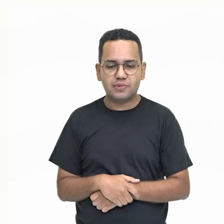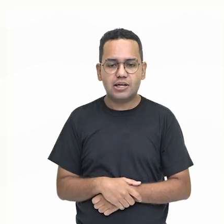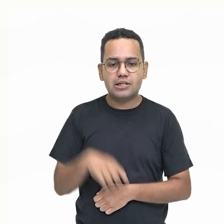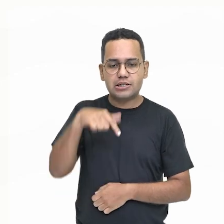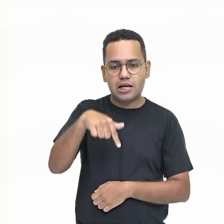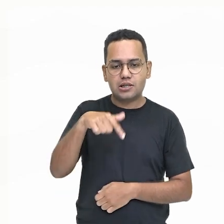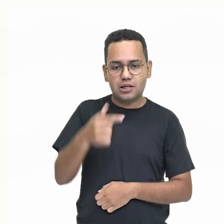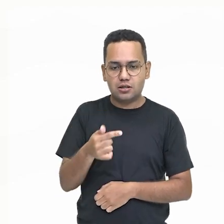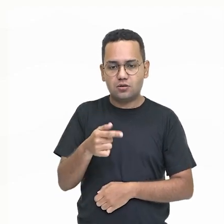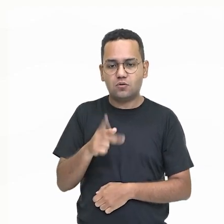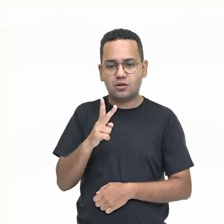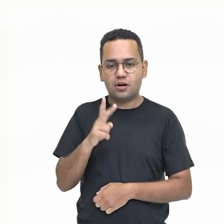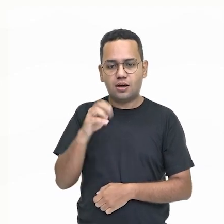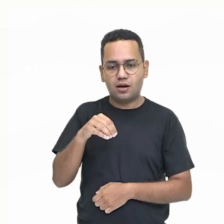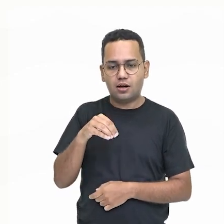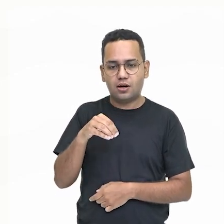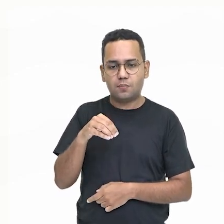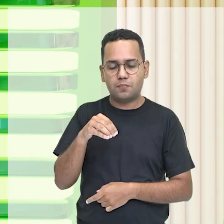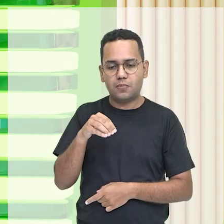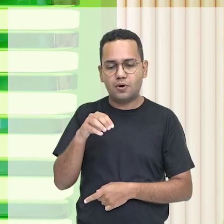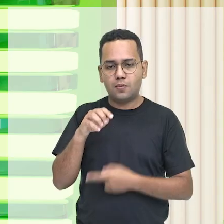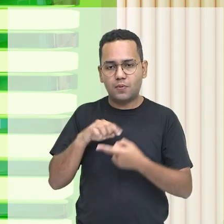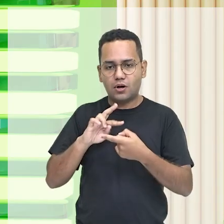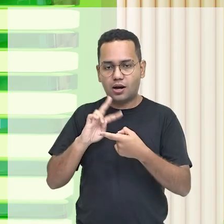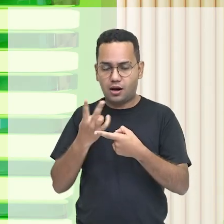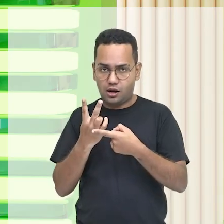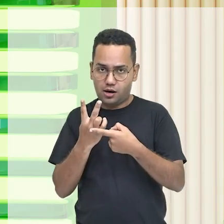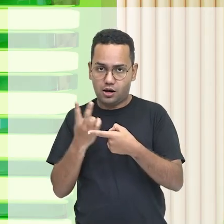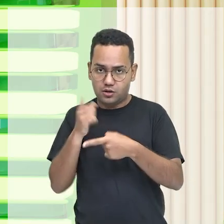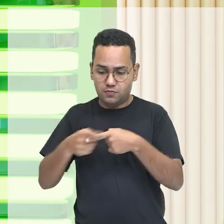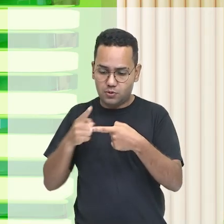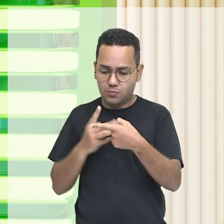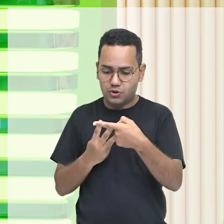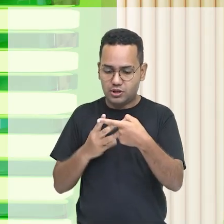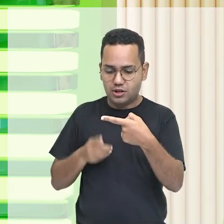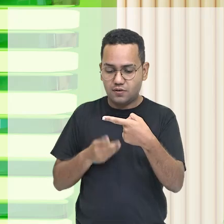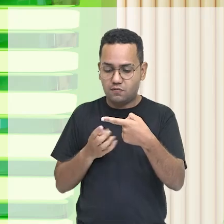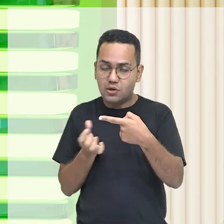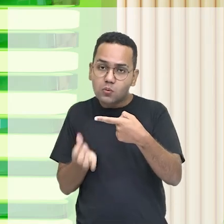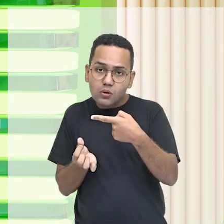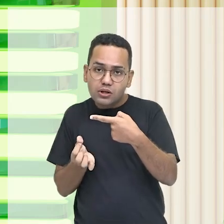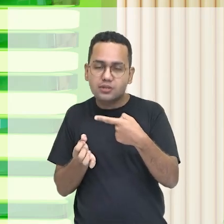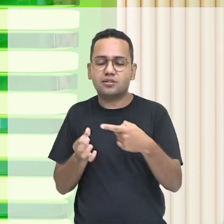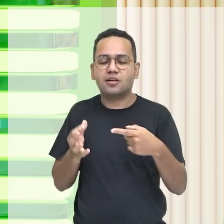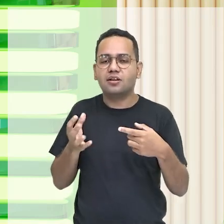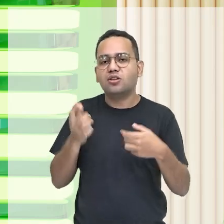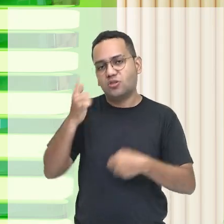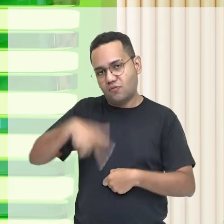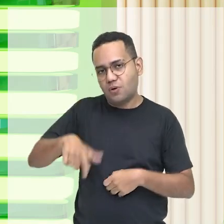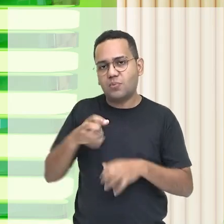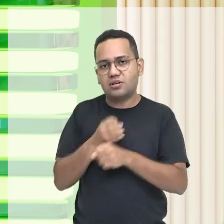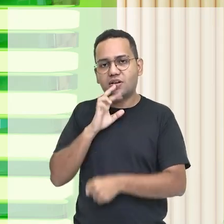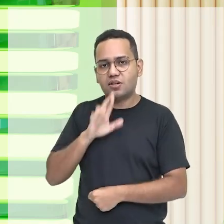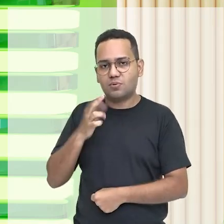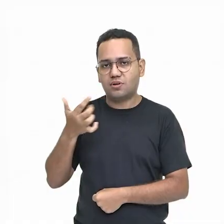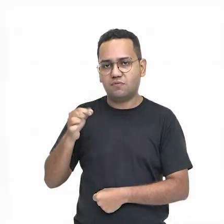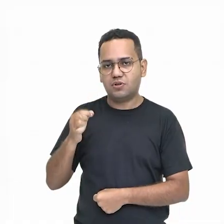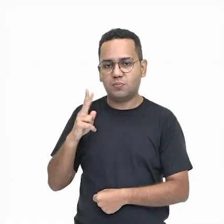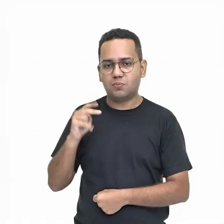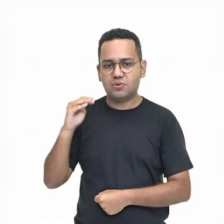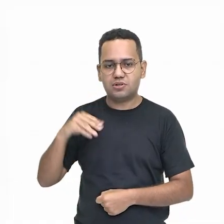volta a ser 20 m/s bem agora que a gente falou das unidades podemos então definir o que é a velocidade